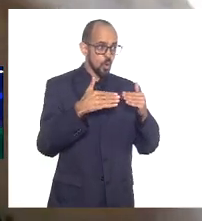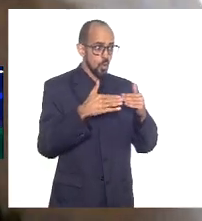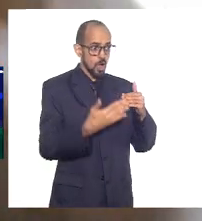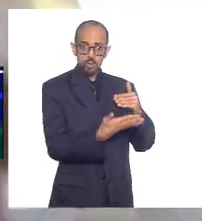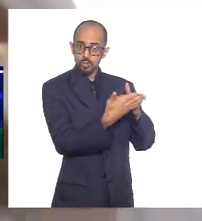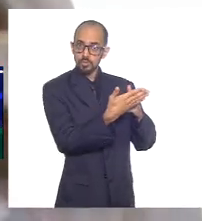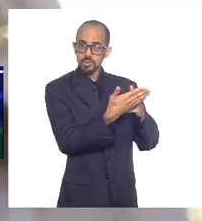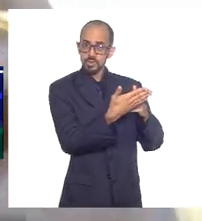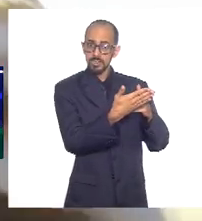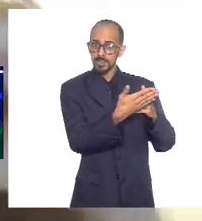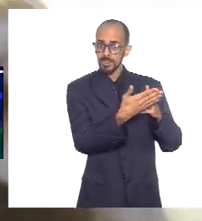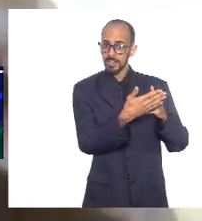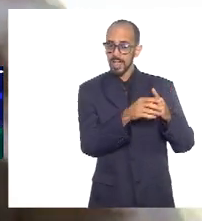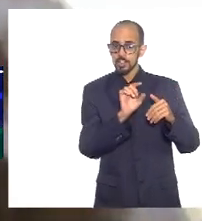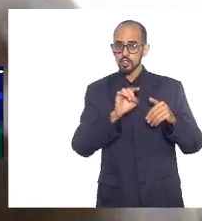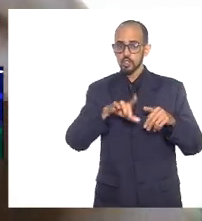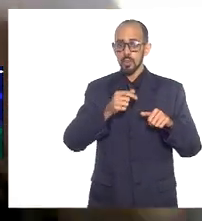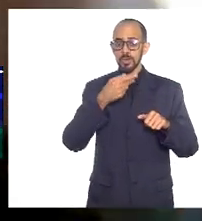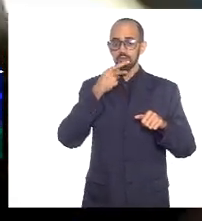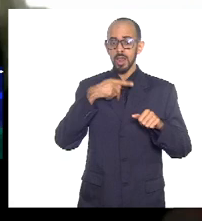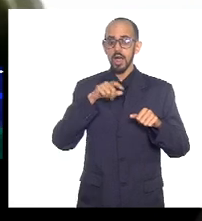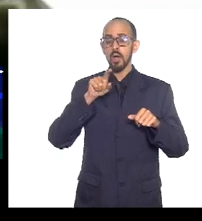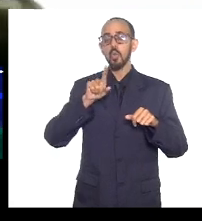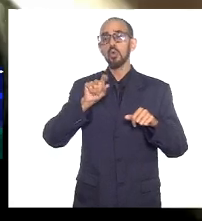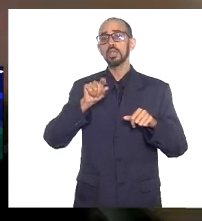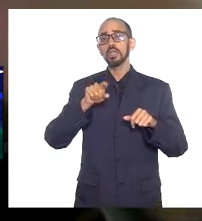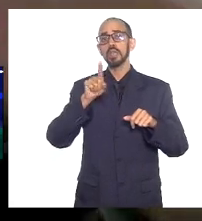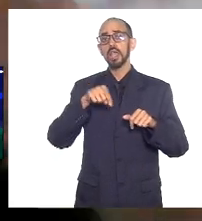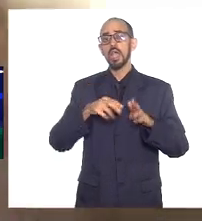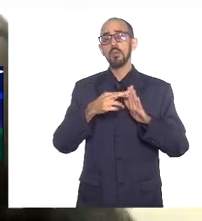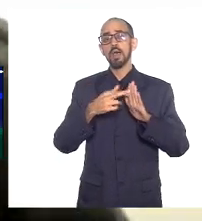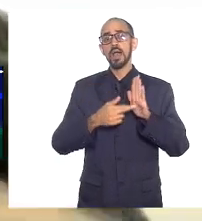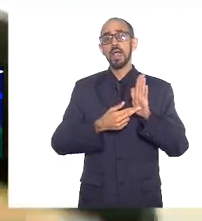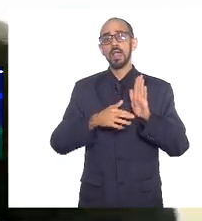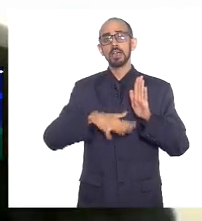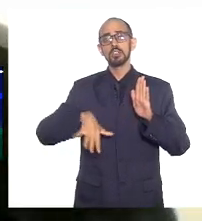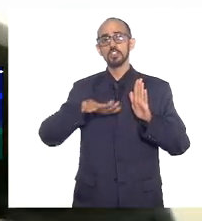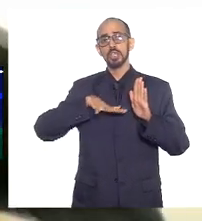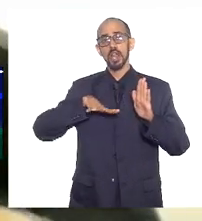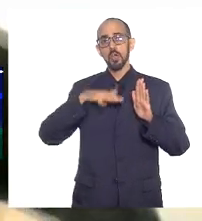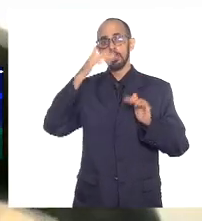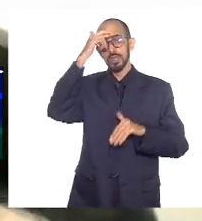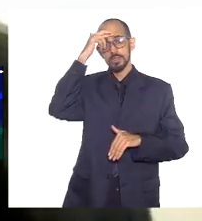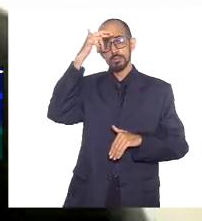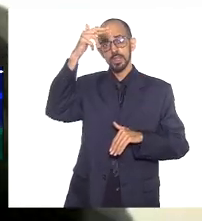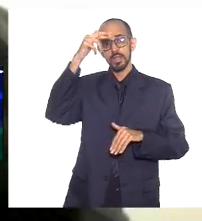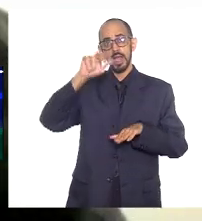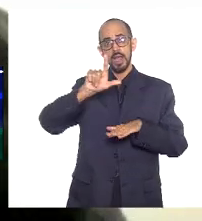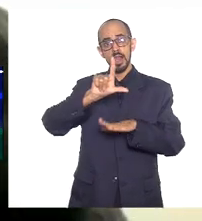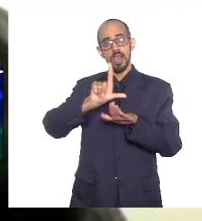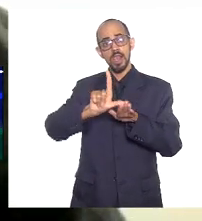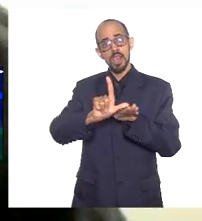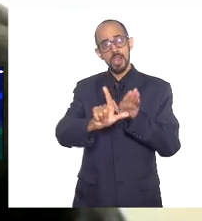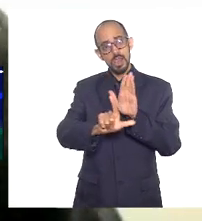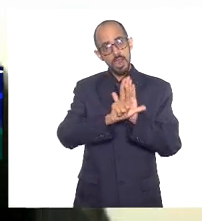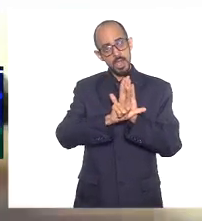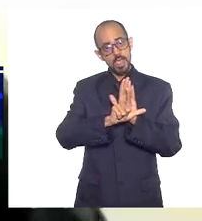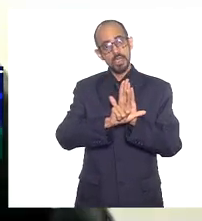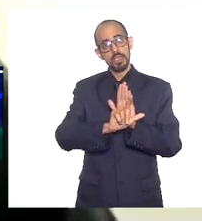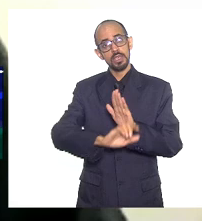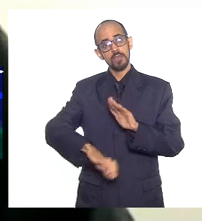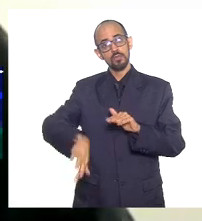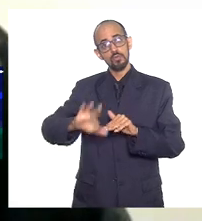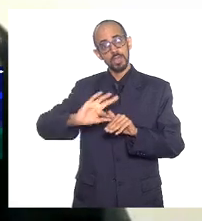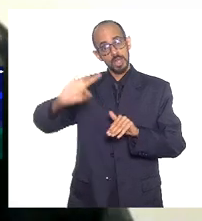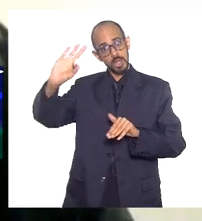o que é uma norma geral para cumprir uma lei federal, uma lei estadual. a gente pode fazer deixando claro que a